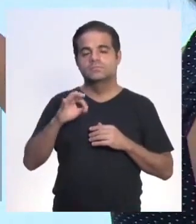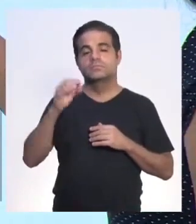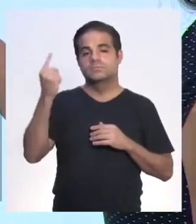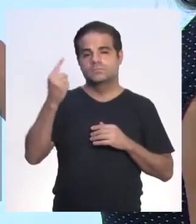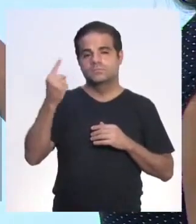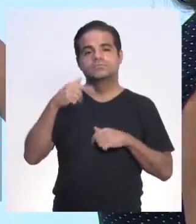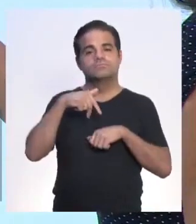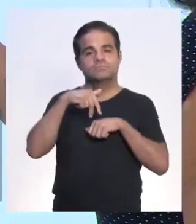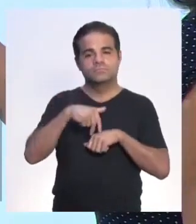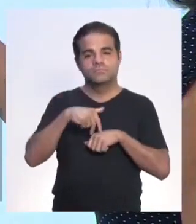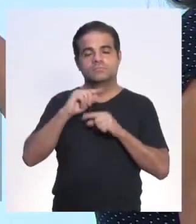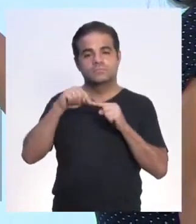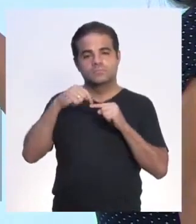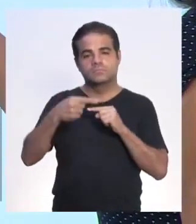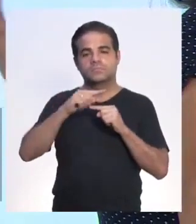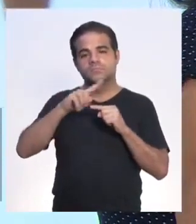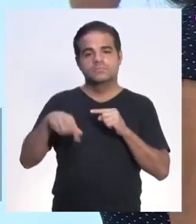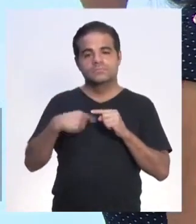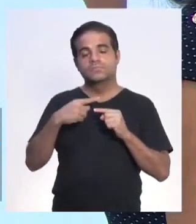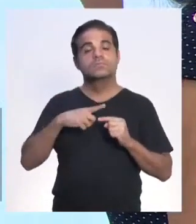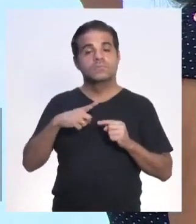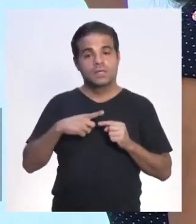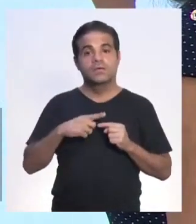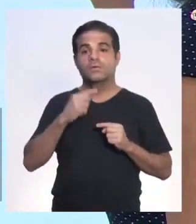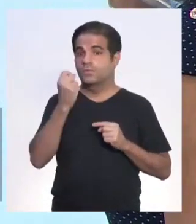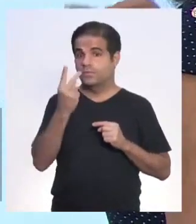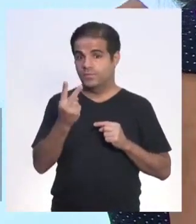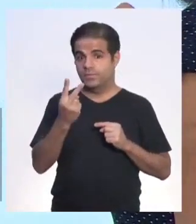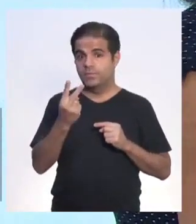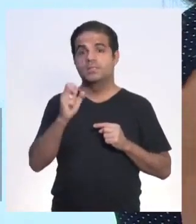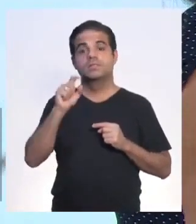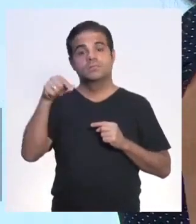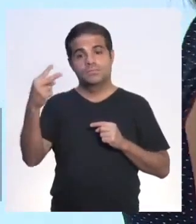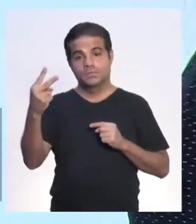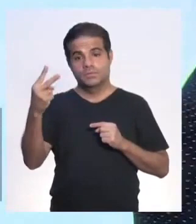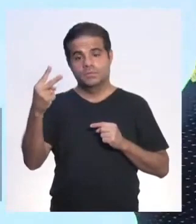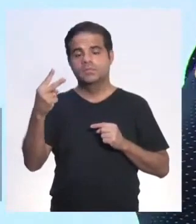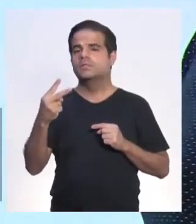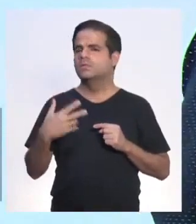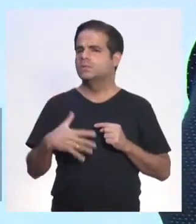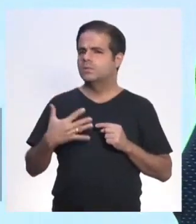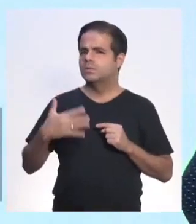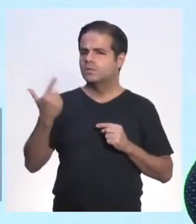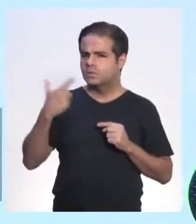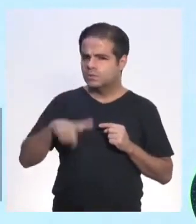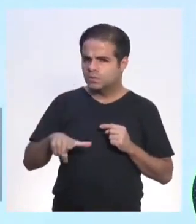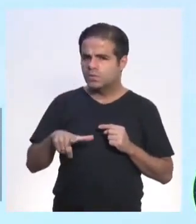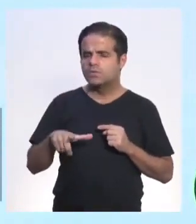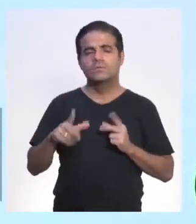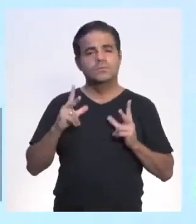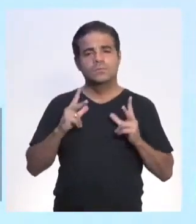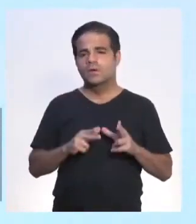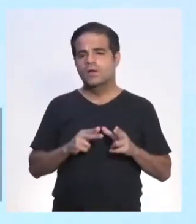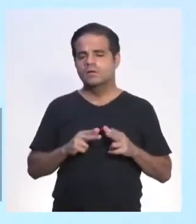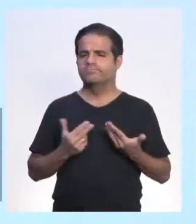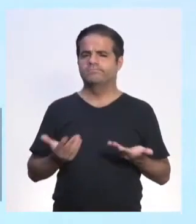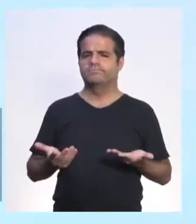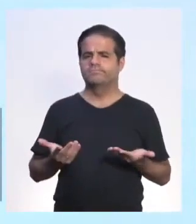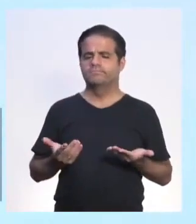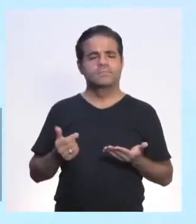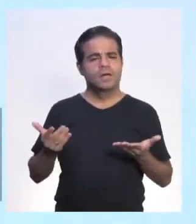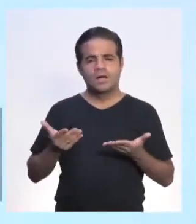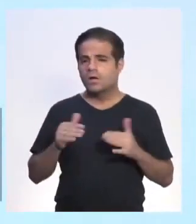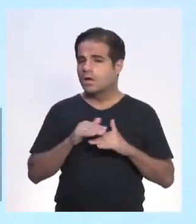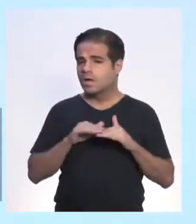primeira posição após a vírgula. Então, eu tenho 2 e 2. Ixi, de novo é igual. Aí você fala, ah,